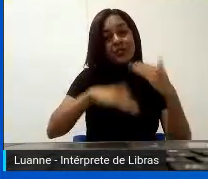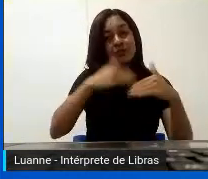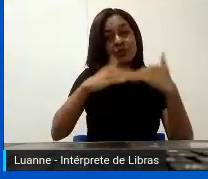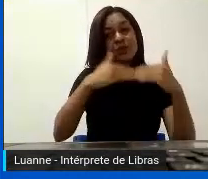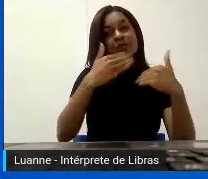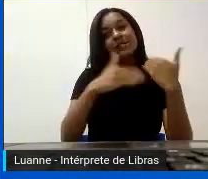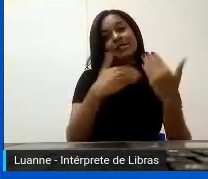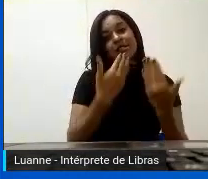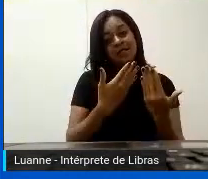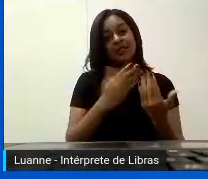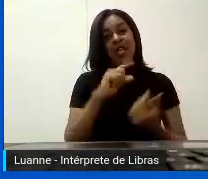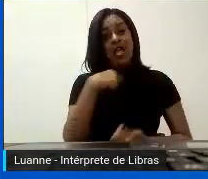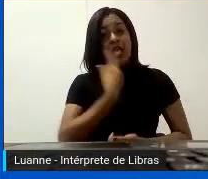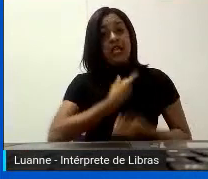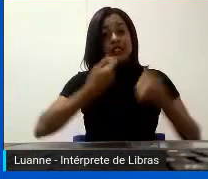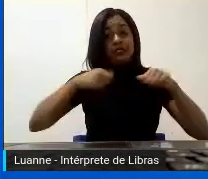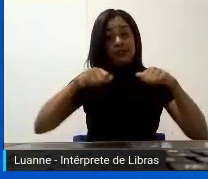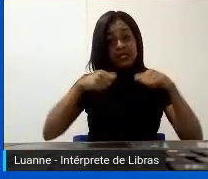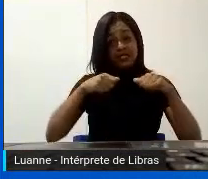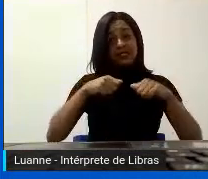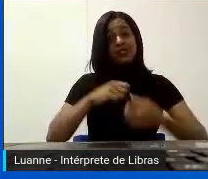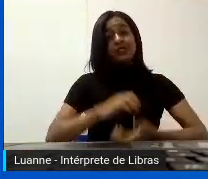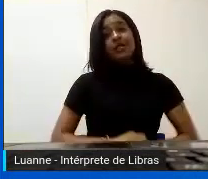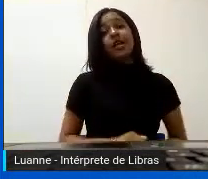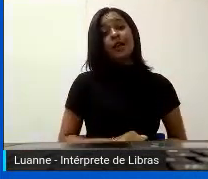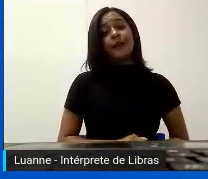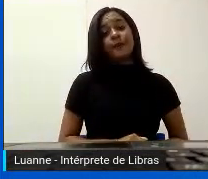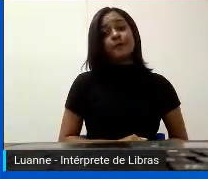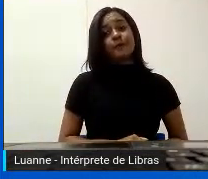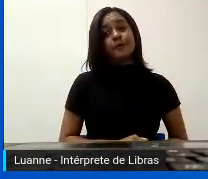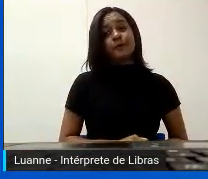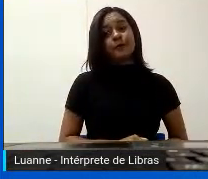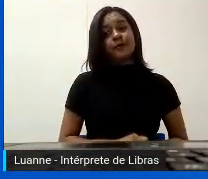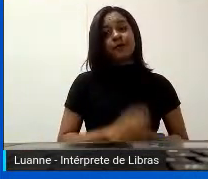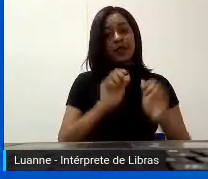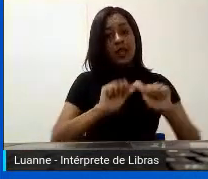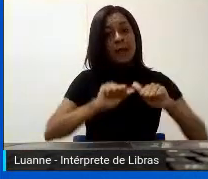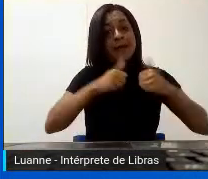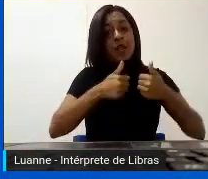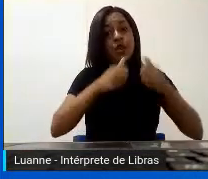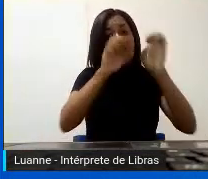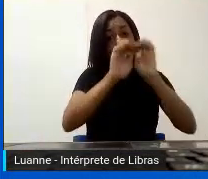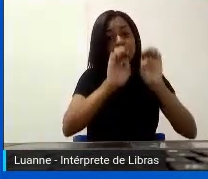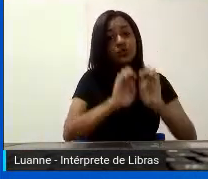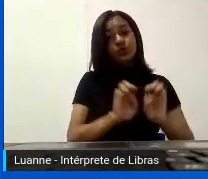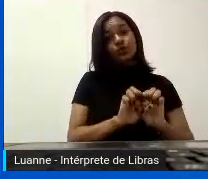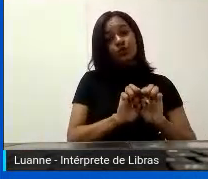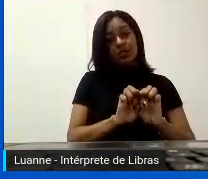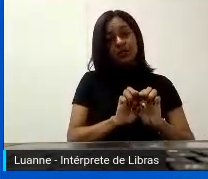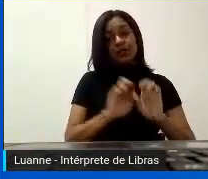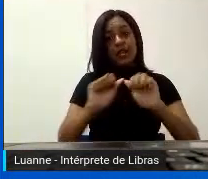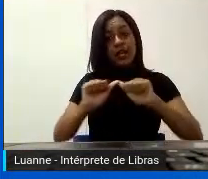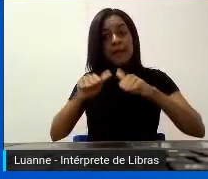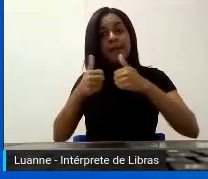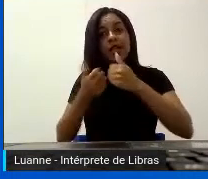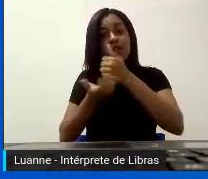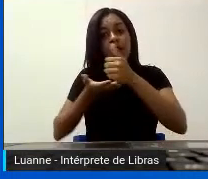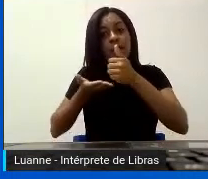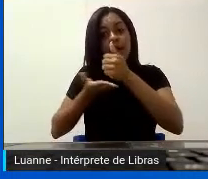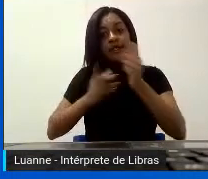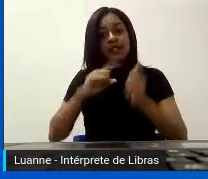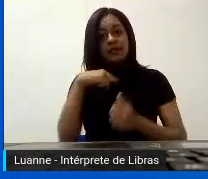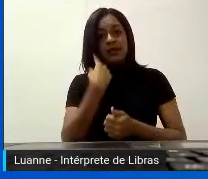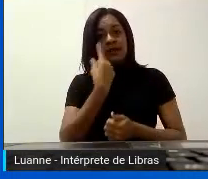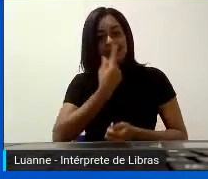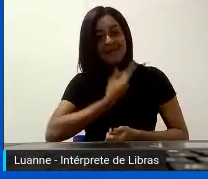a gente precisa é melhorar a estrutura né melhorar o básico para que a gente possa fazer com que realmente